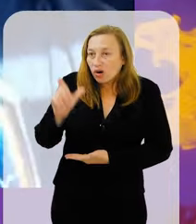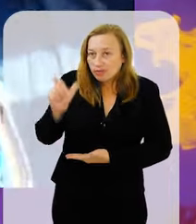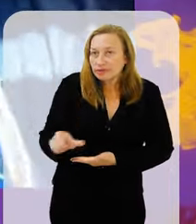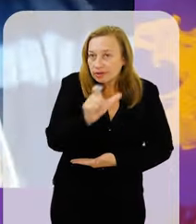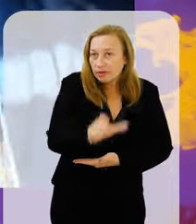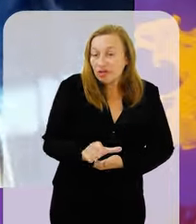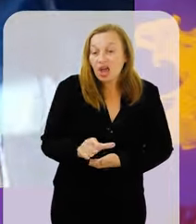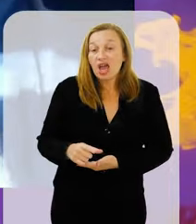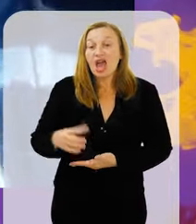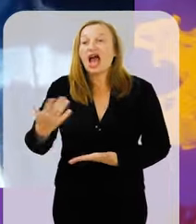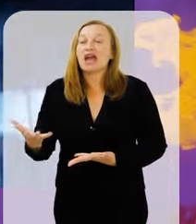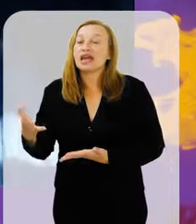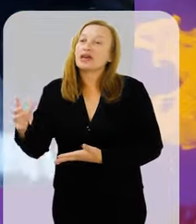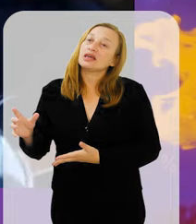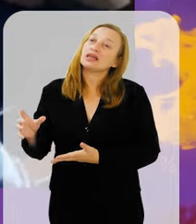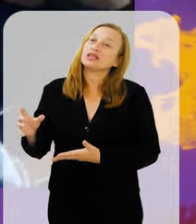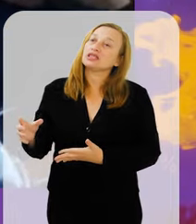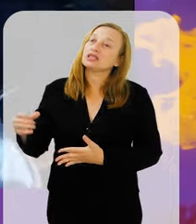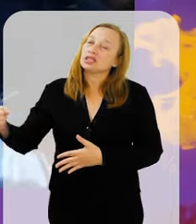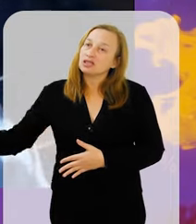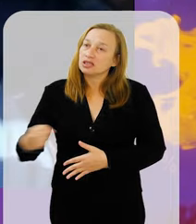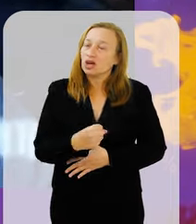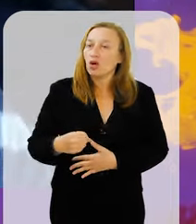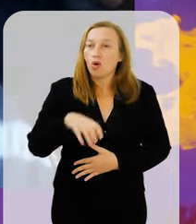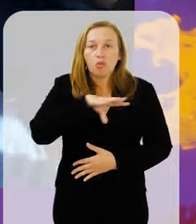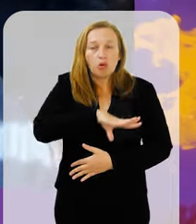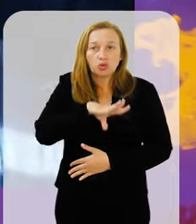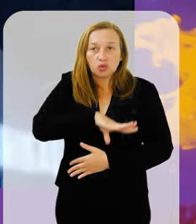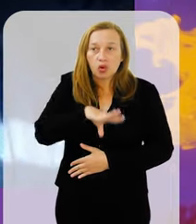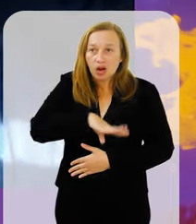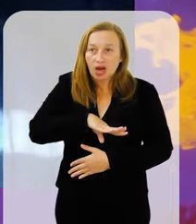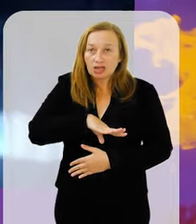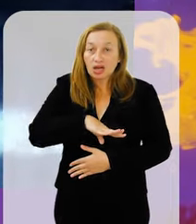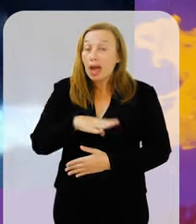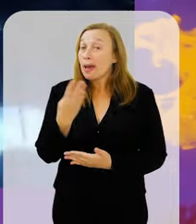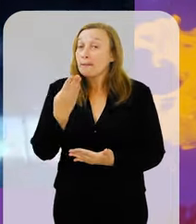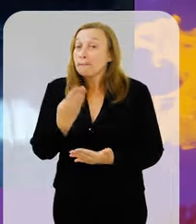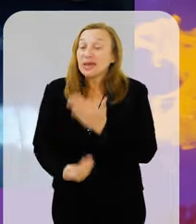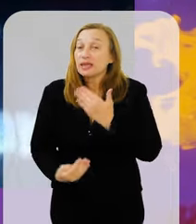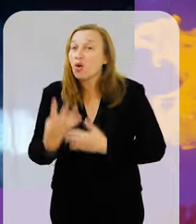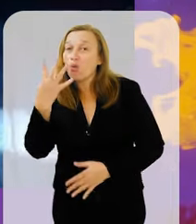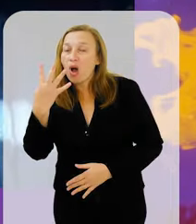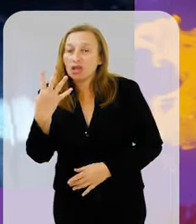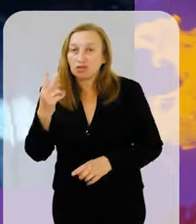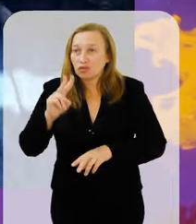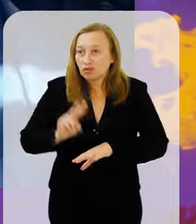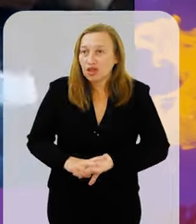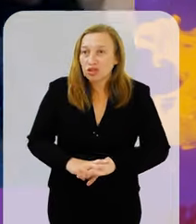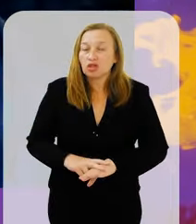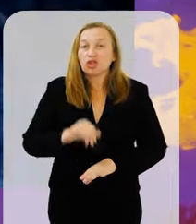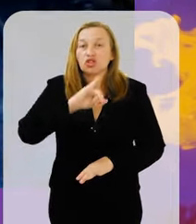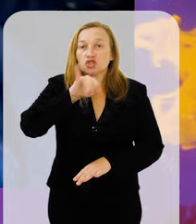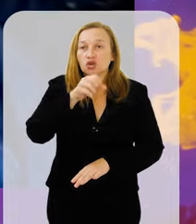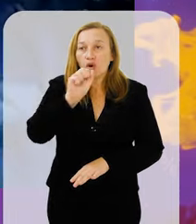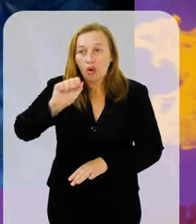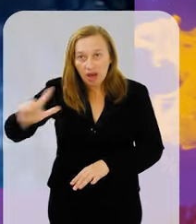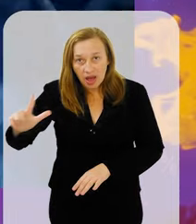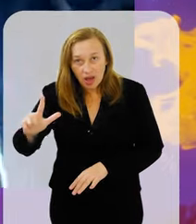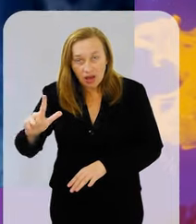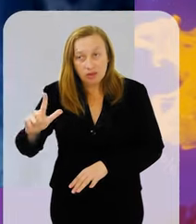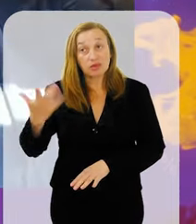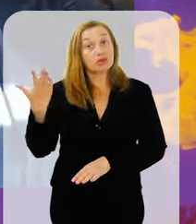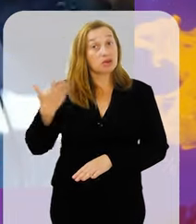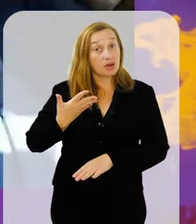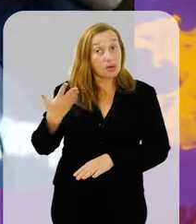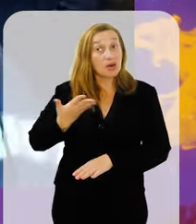caras trazem um português que não sabe de onde veio, com aquele chapeuzinho, tomou 4 porradas seguidas aí, e o Joel Santana,